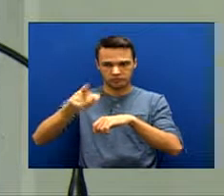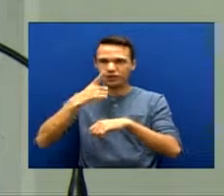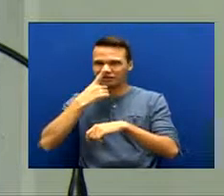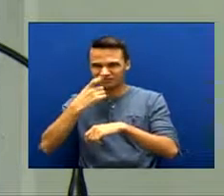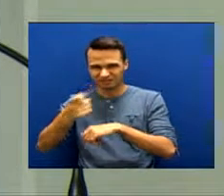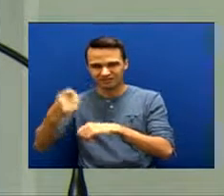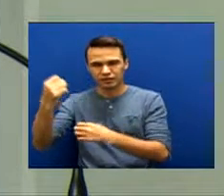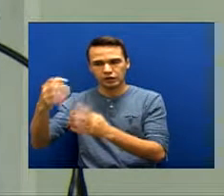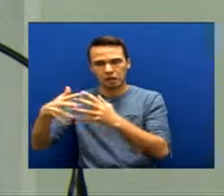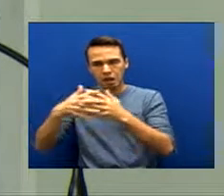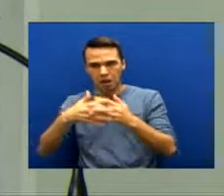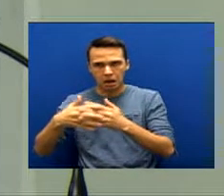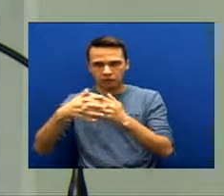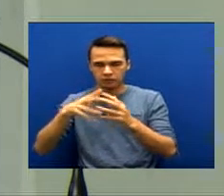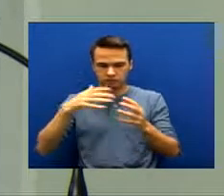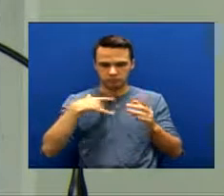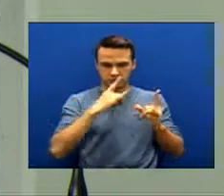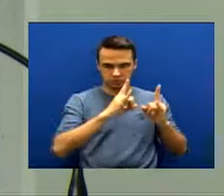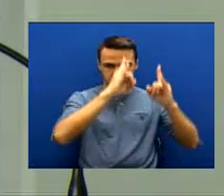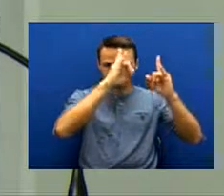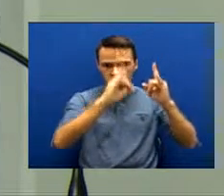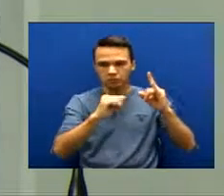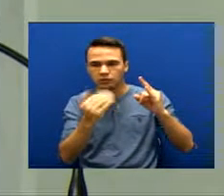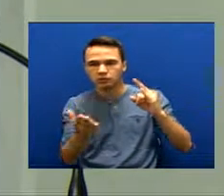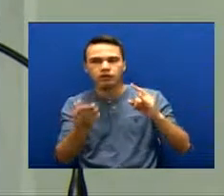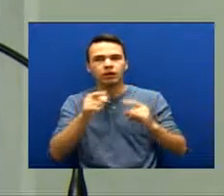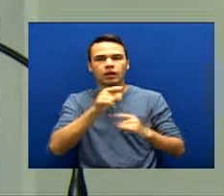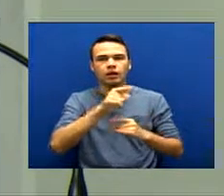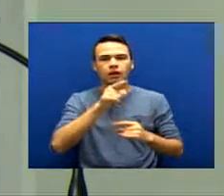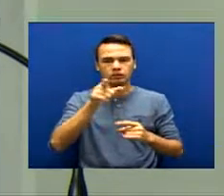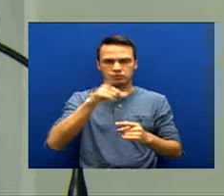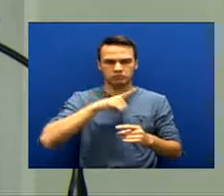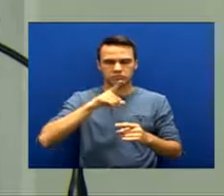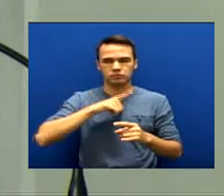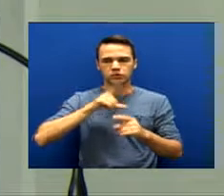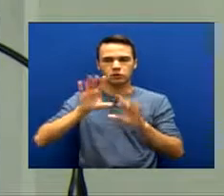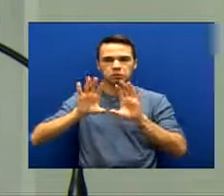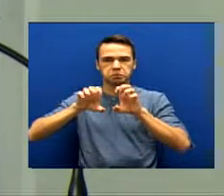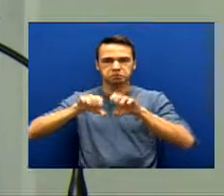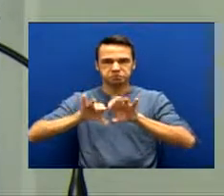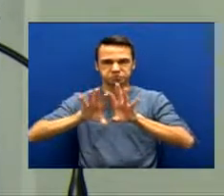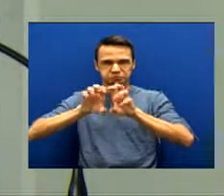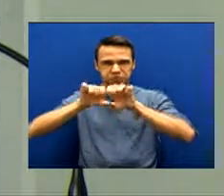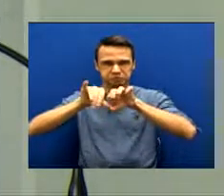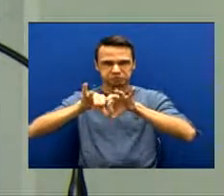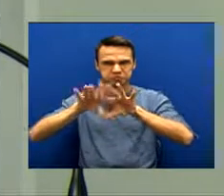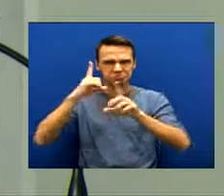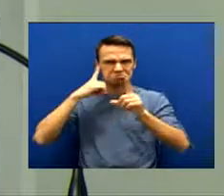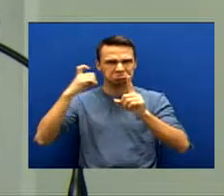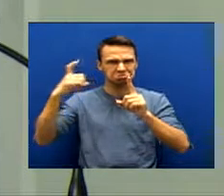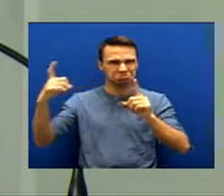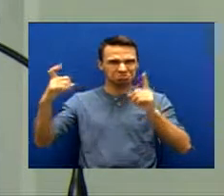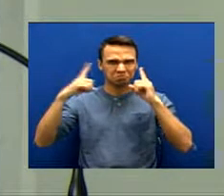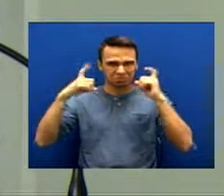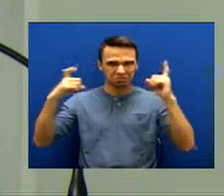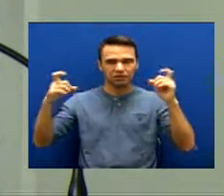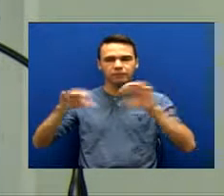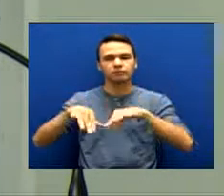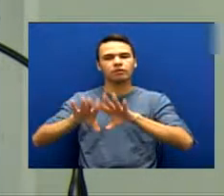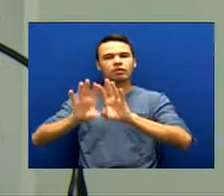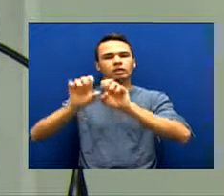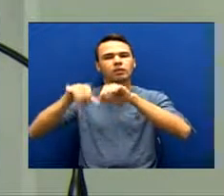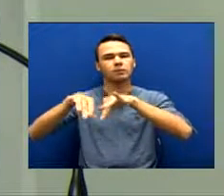diante da enfermidade que muitas vezes vem para destruir, eis uma palavra de consolo, eis